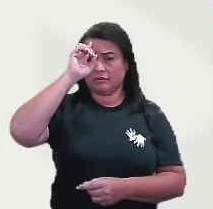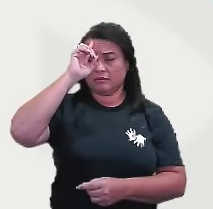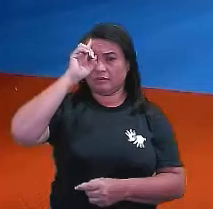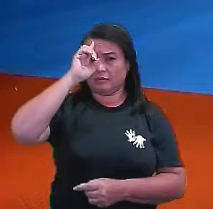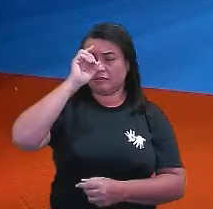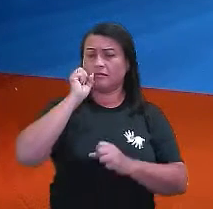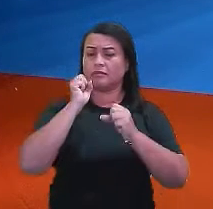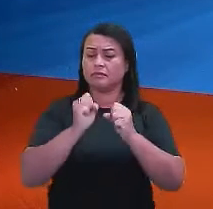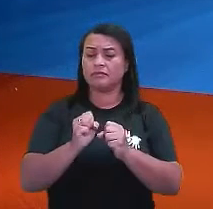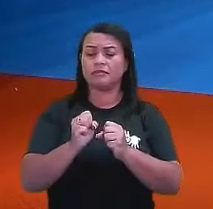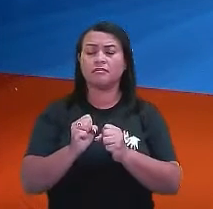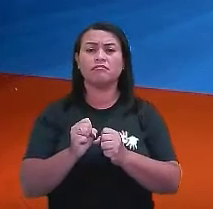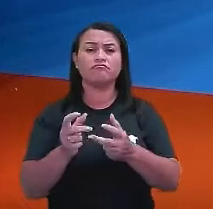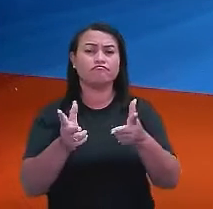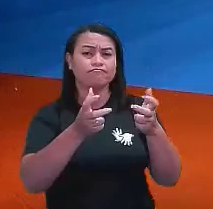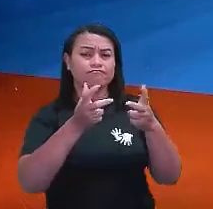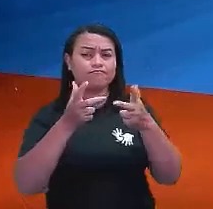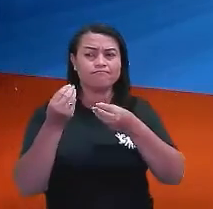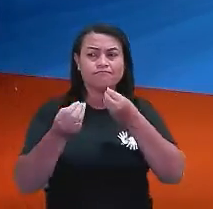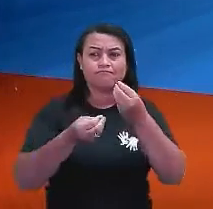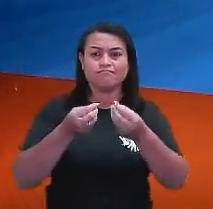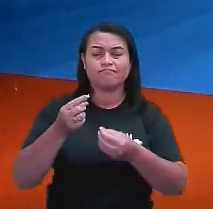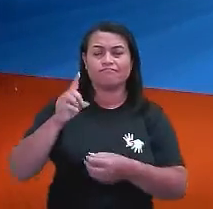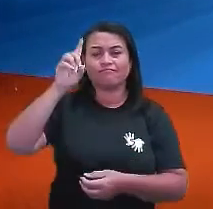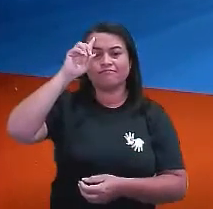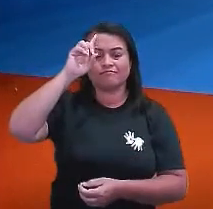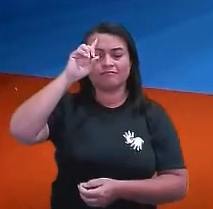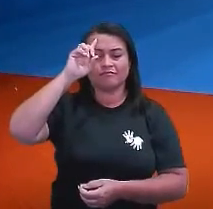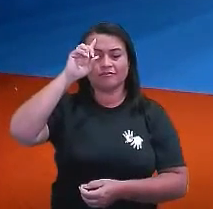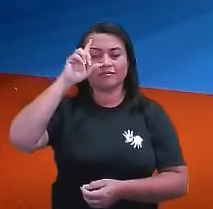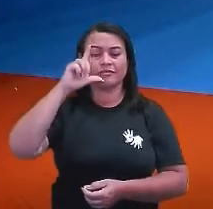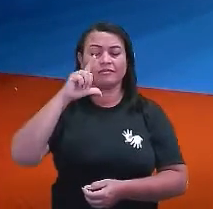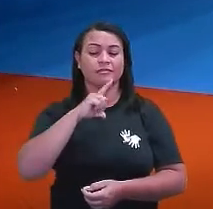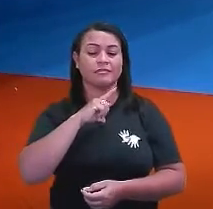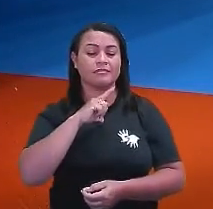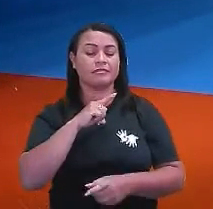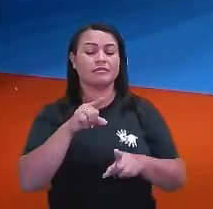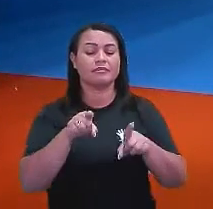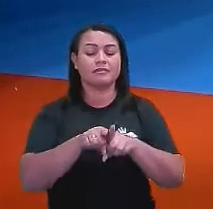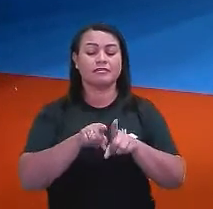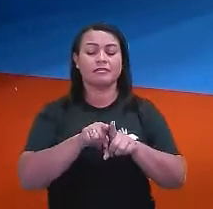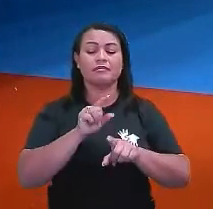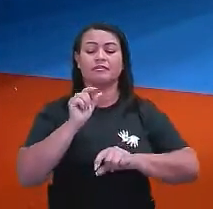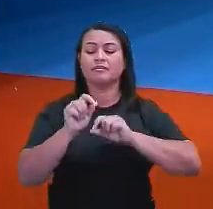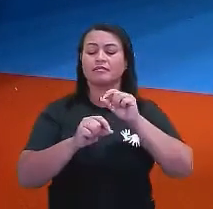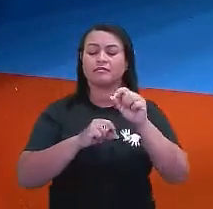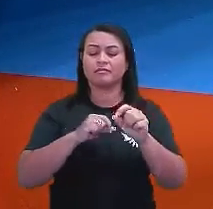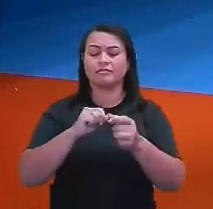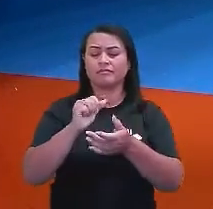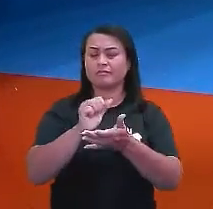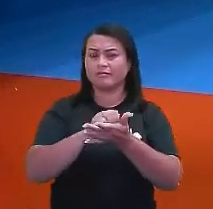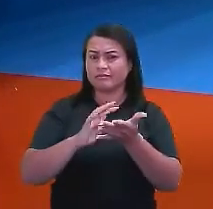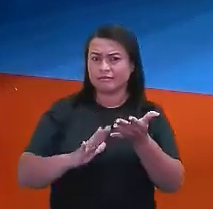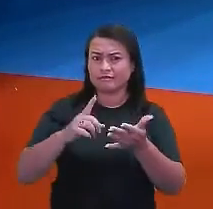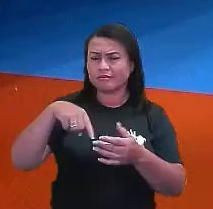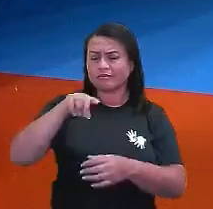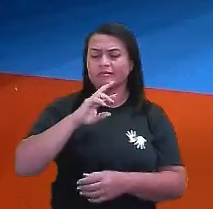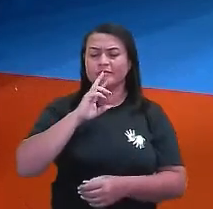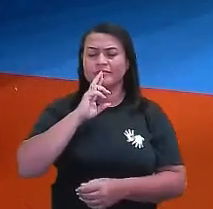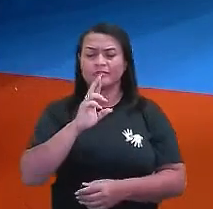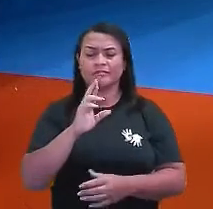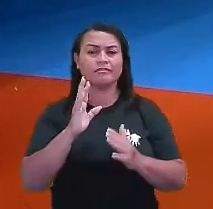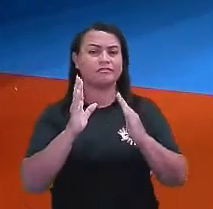gente pode observar ela no nosso dia a dia. E aí eu tenho uma atividade para você fazer,